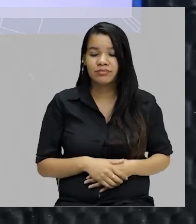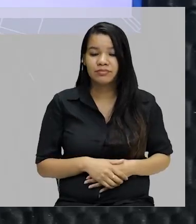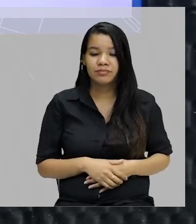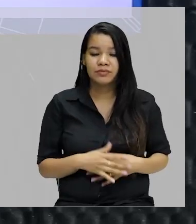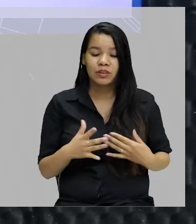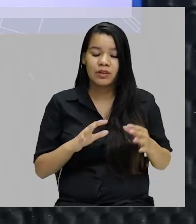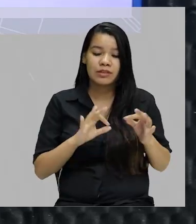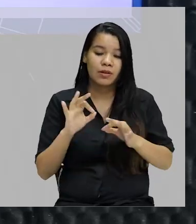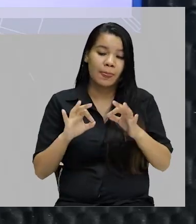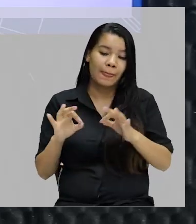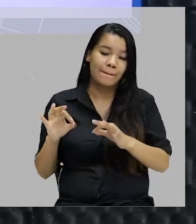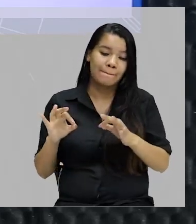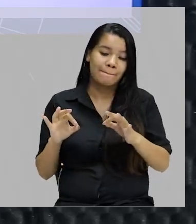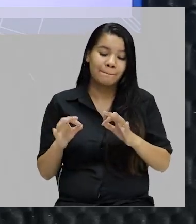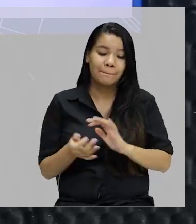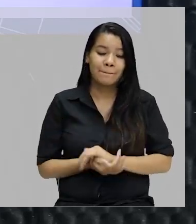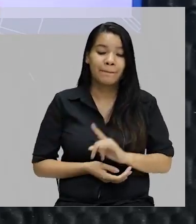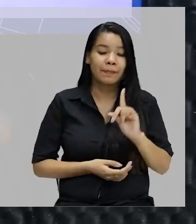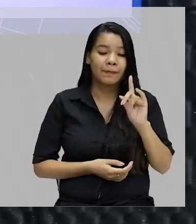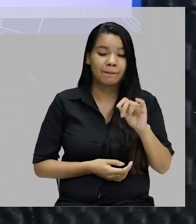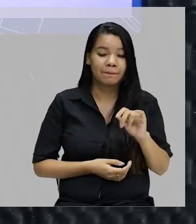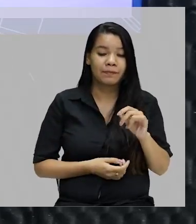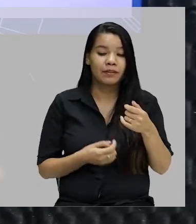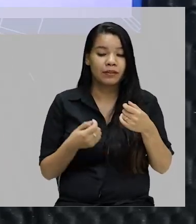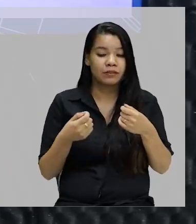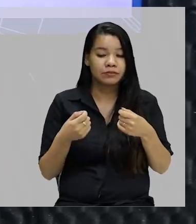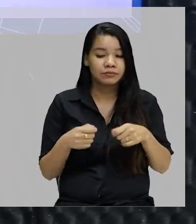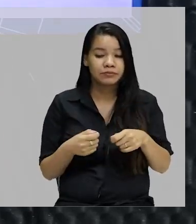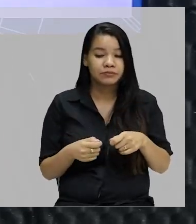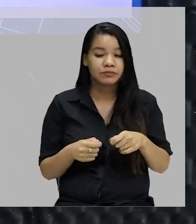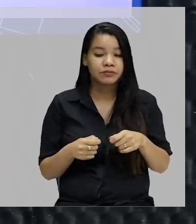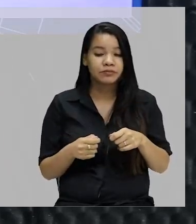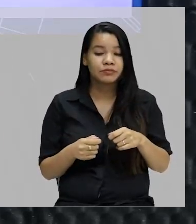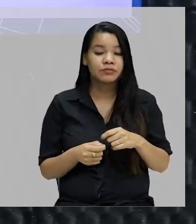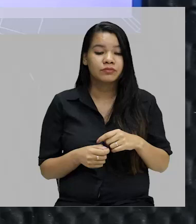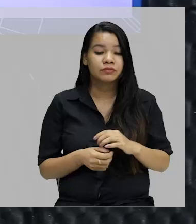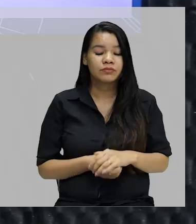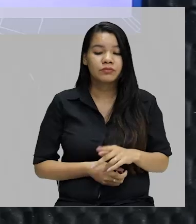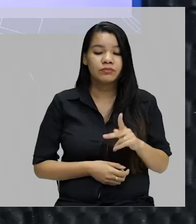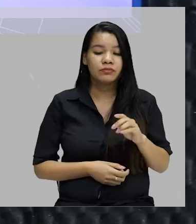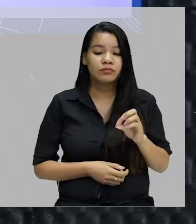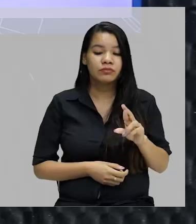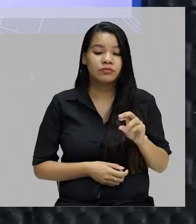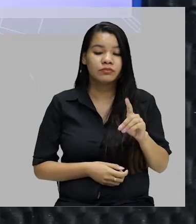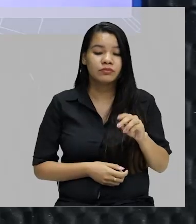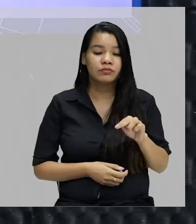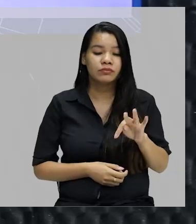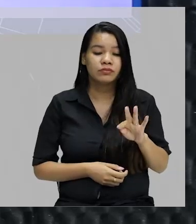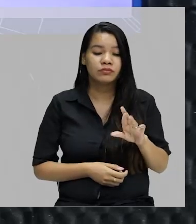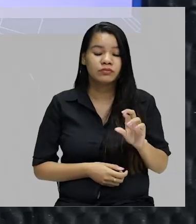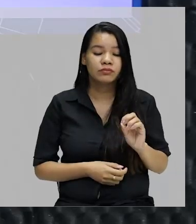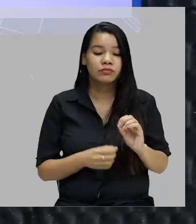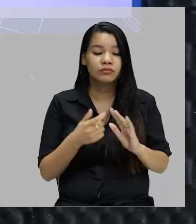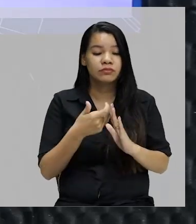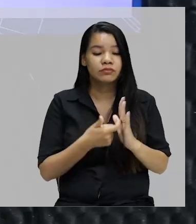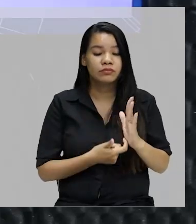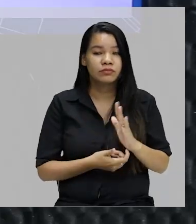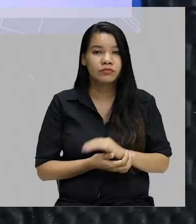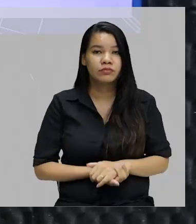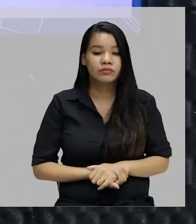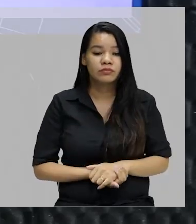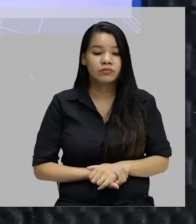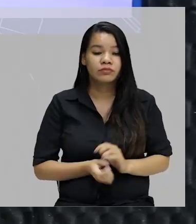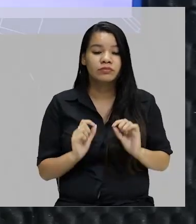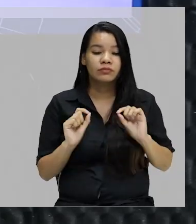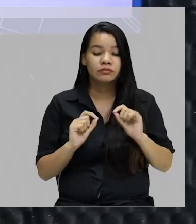harmonia entre os elementos é um dos requisitos do produtor textual, ou seja, do redator,